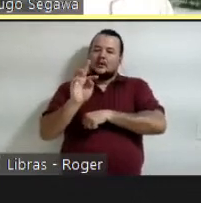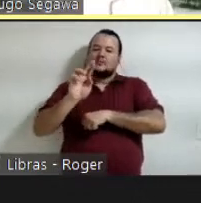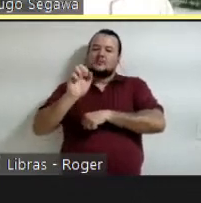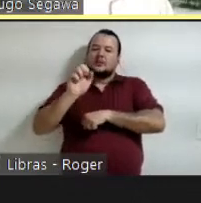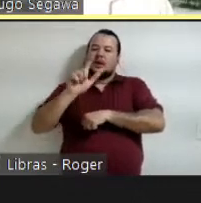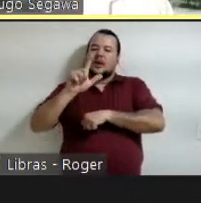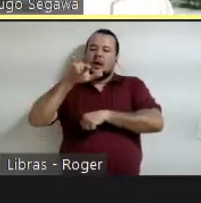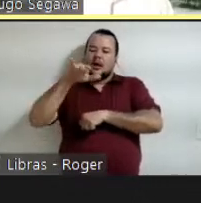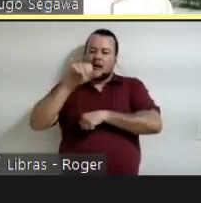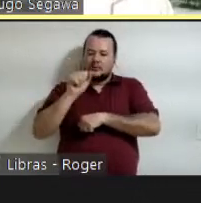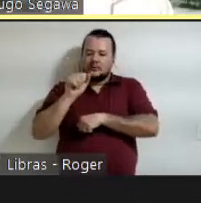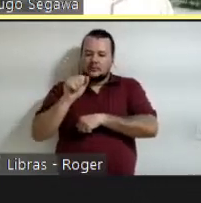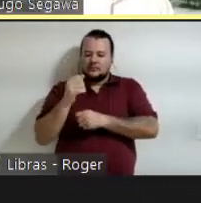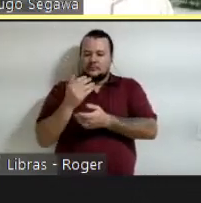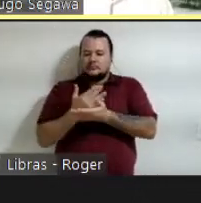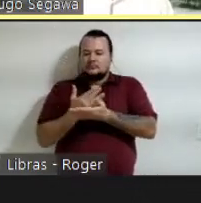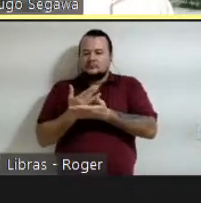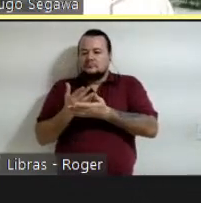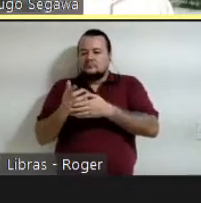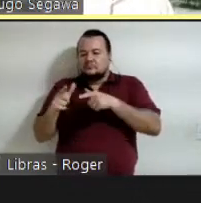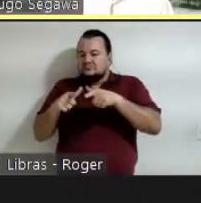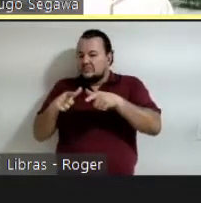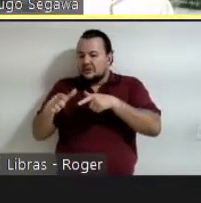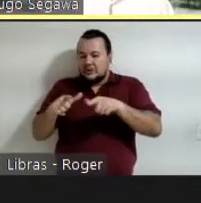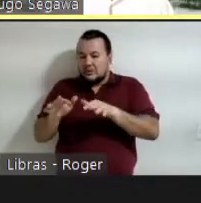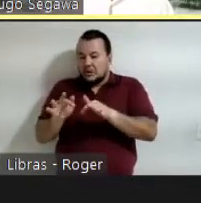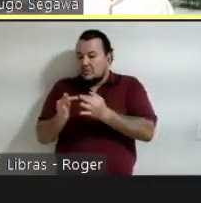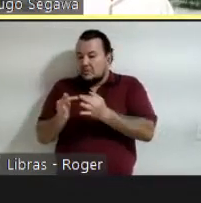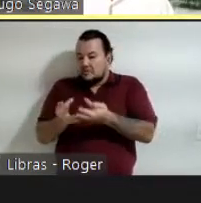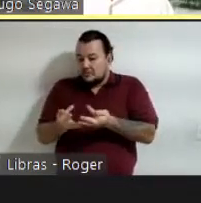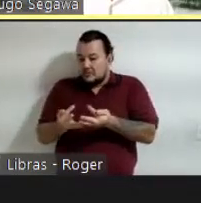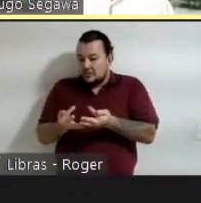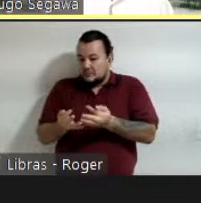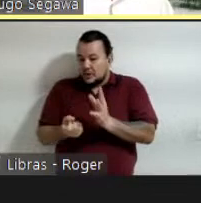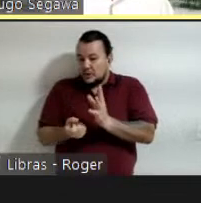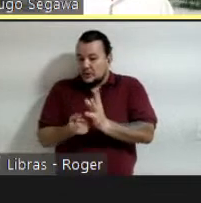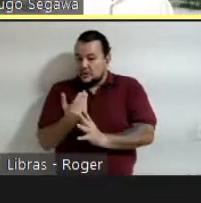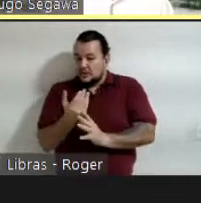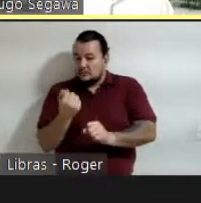ele vai trabalhar para os seus parentes e faz essa casa.